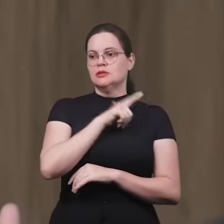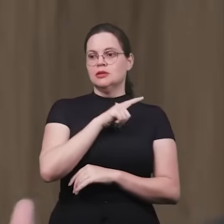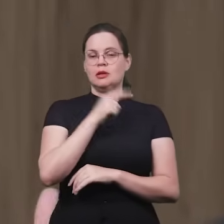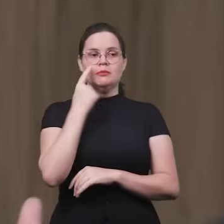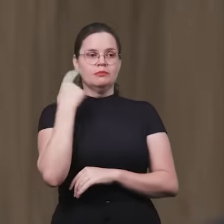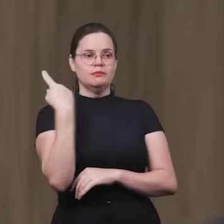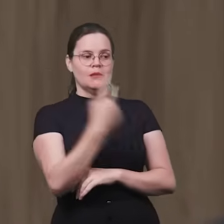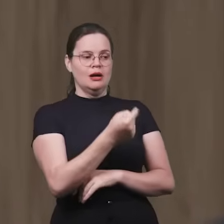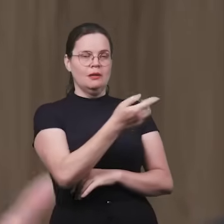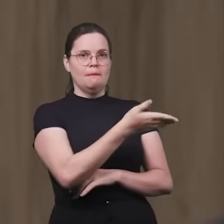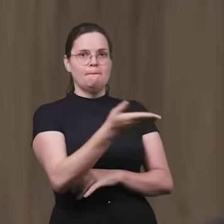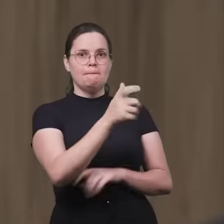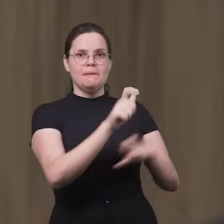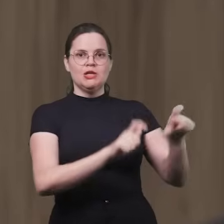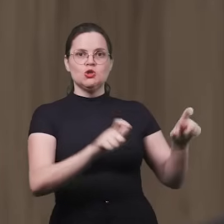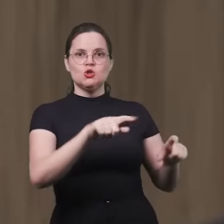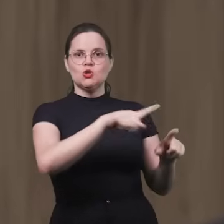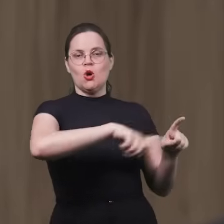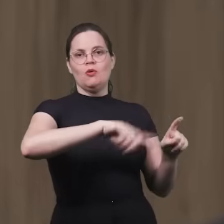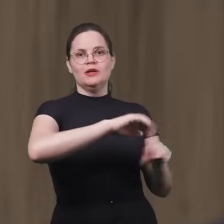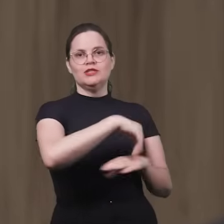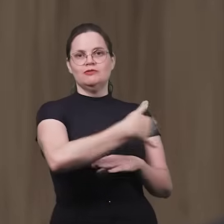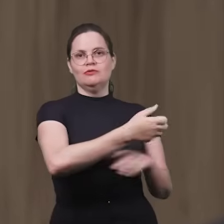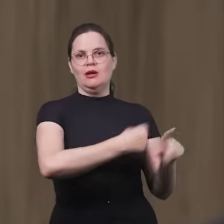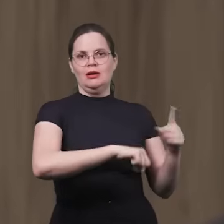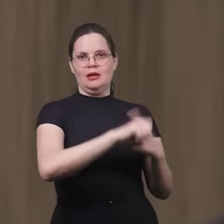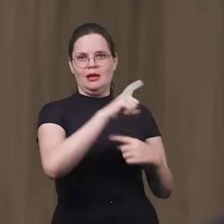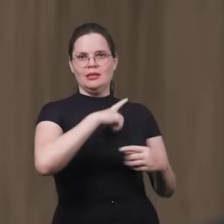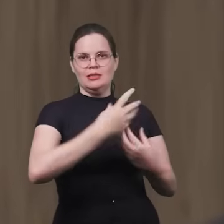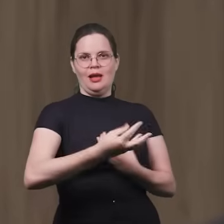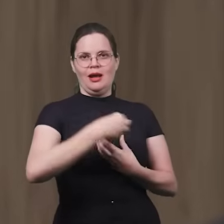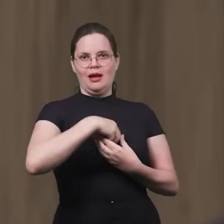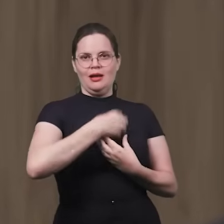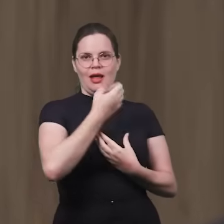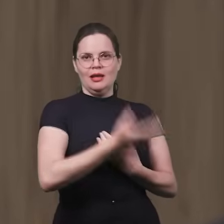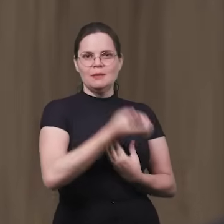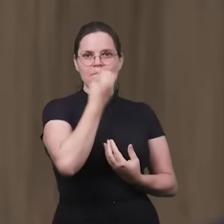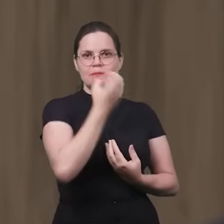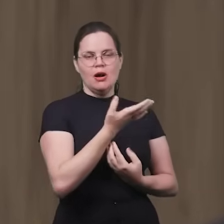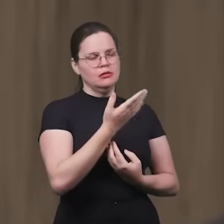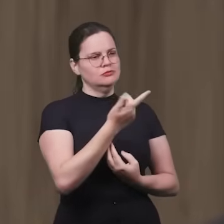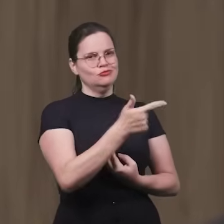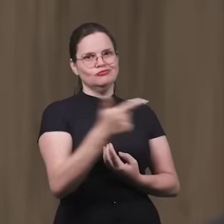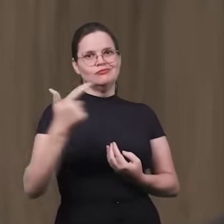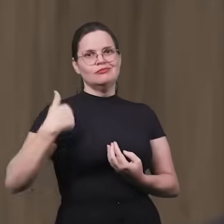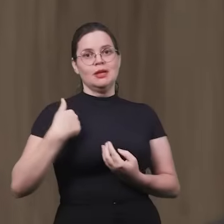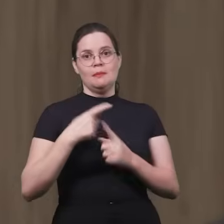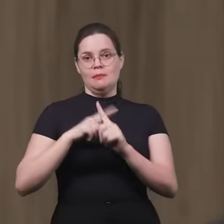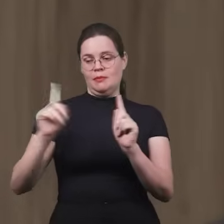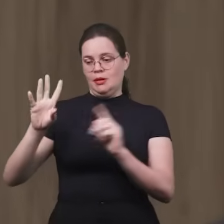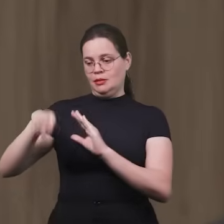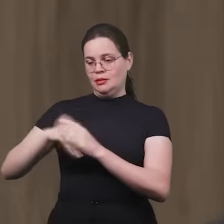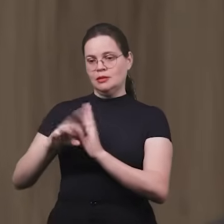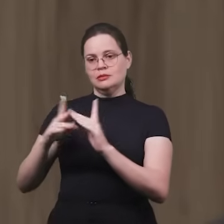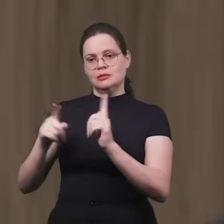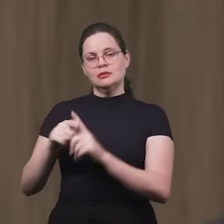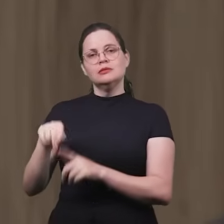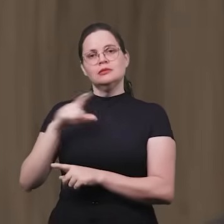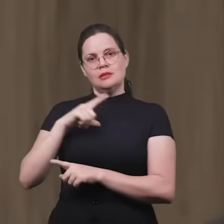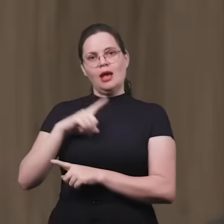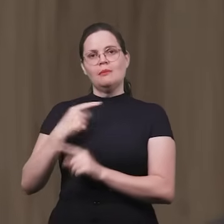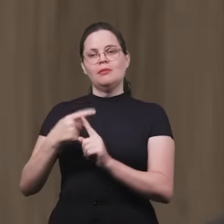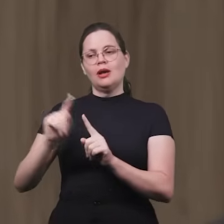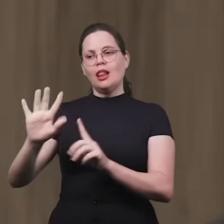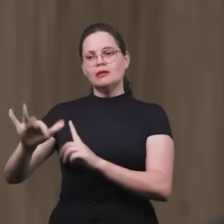pessoas com caráter como amar o próximo, honestidade, amor. E dentro da igreja a gente encontra tudo isso, a gente é acolhido.